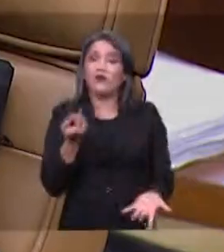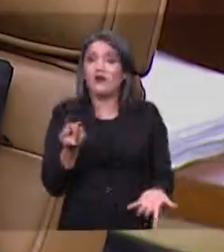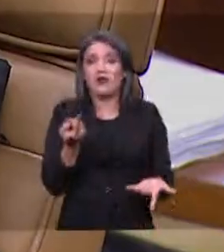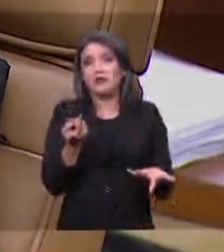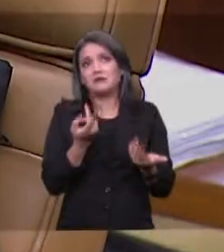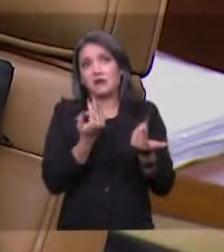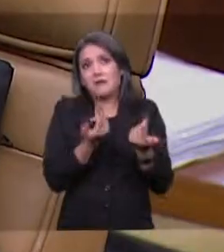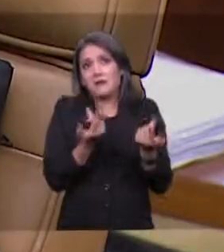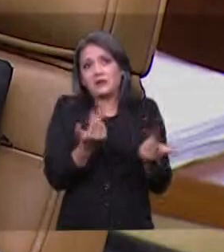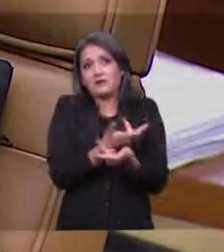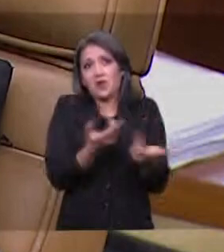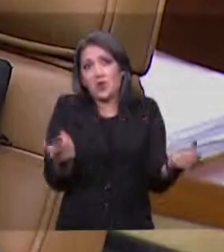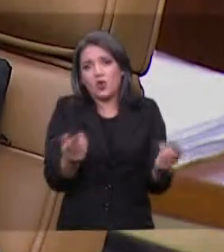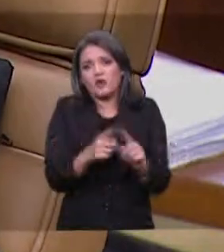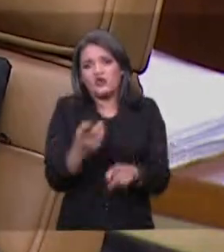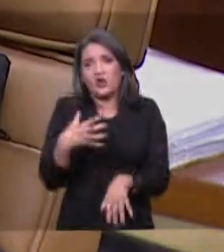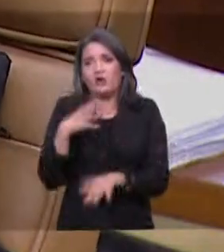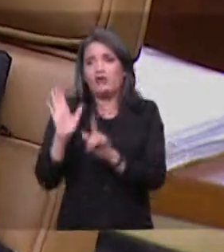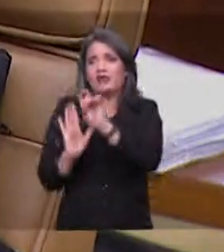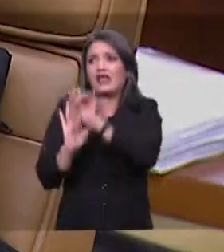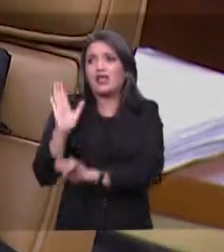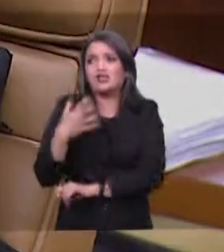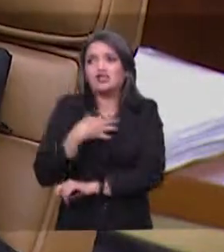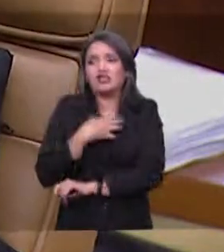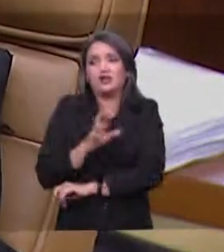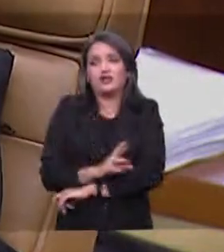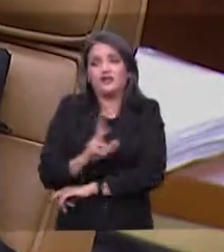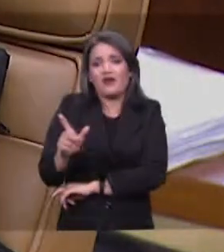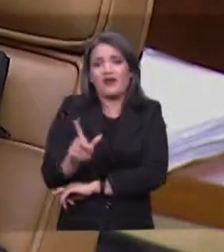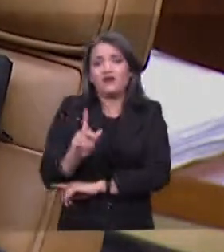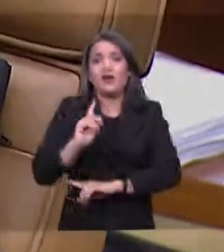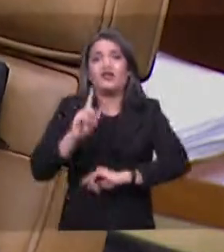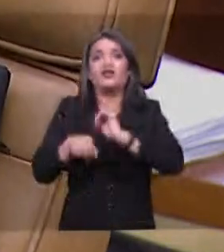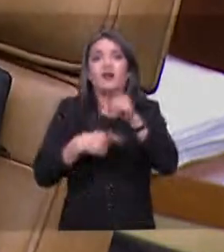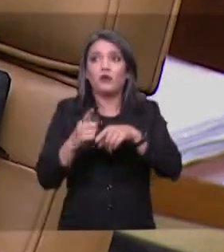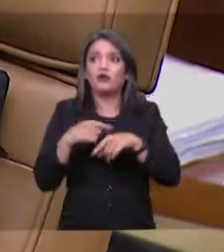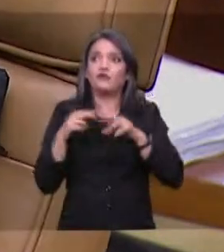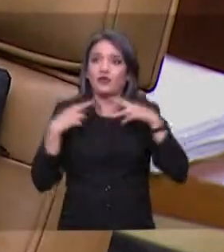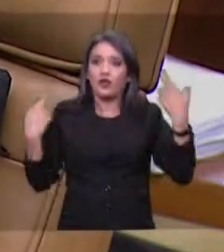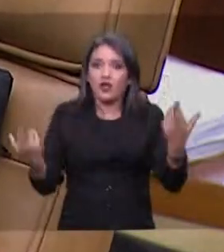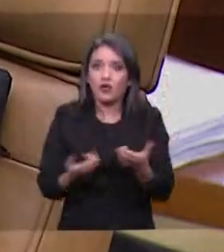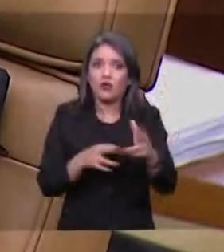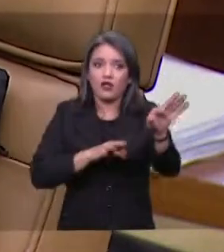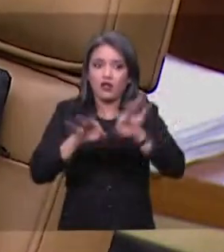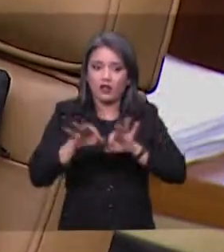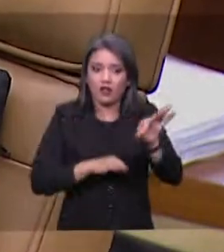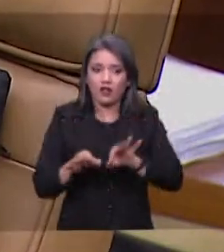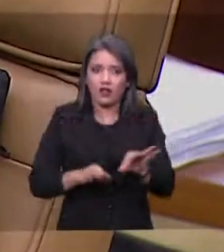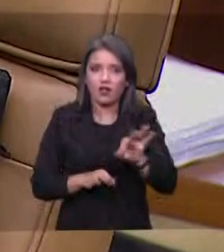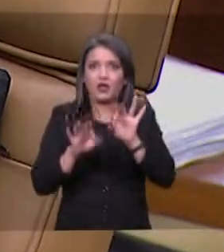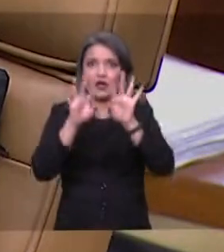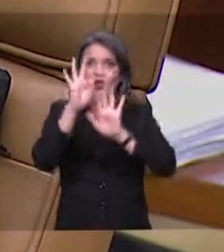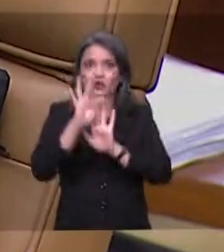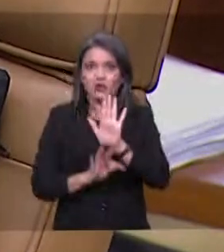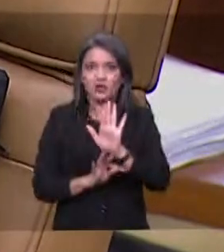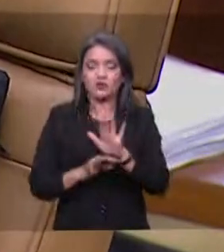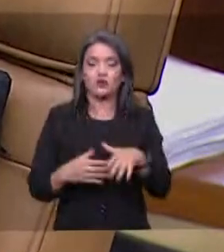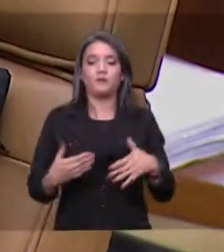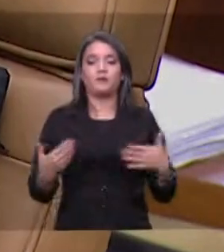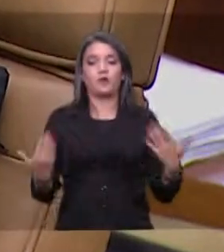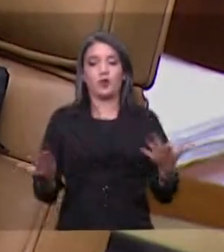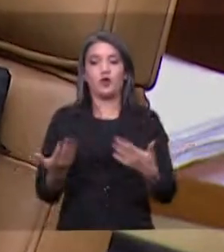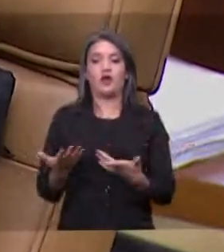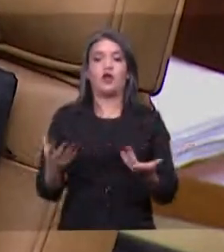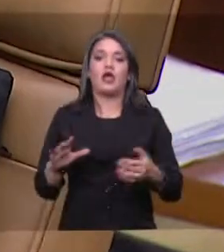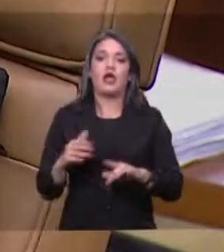palavras. Eu acho que depois nós vamos ter que nos reunir para poder redigir os dispositivos. Agora, o artigo 3B,